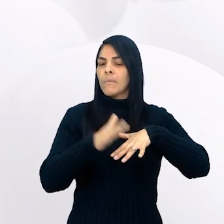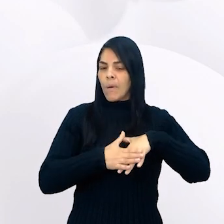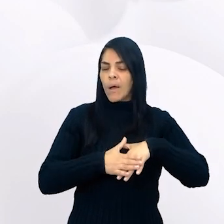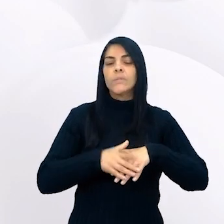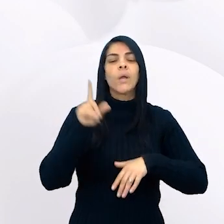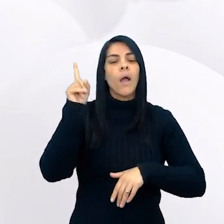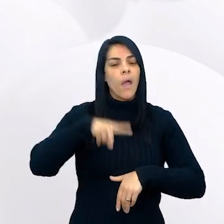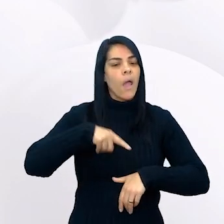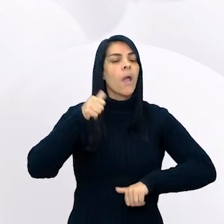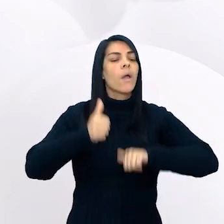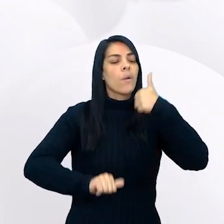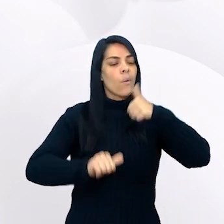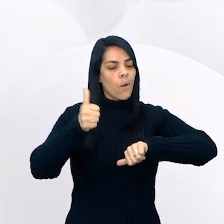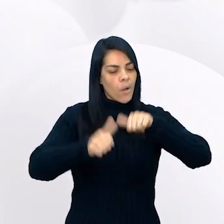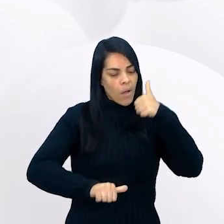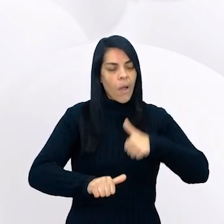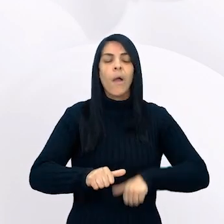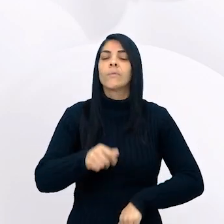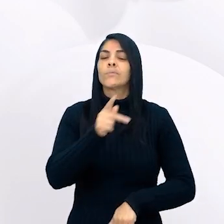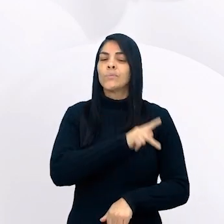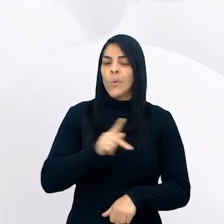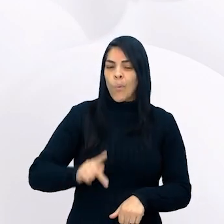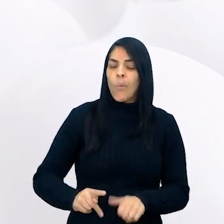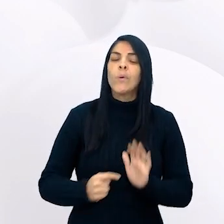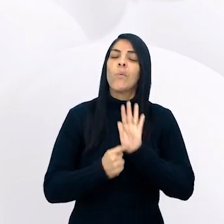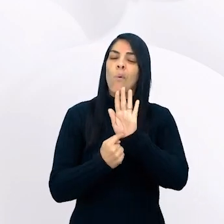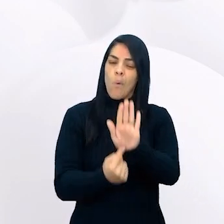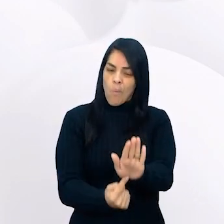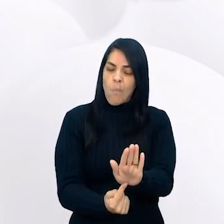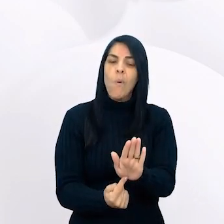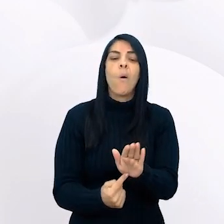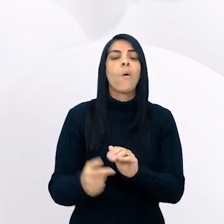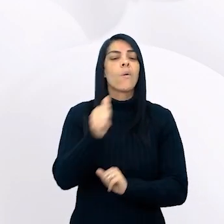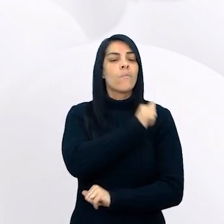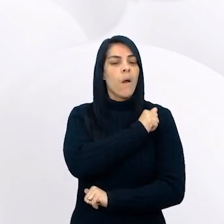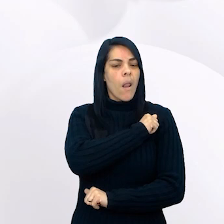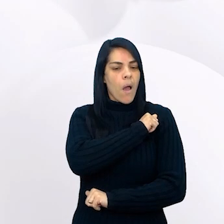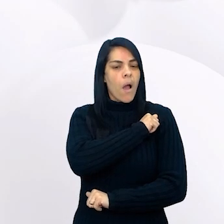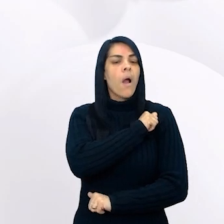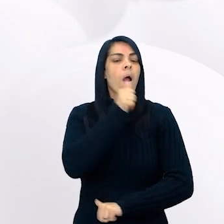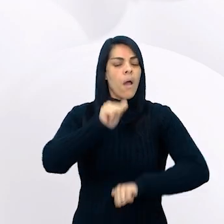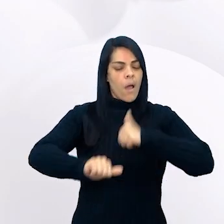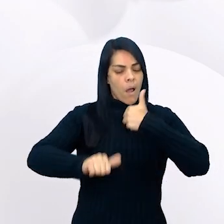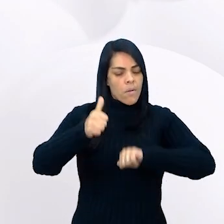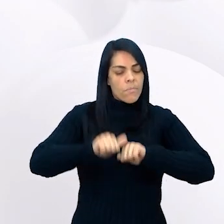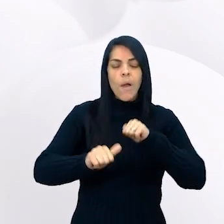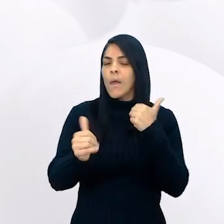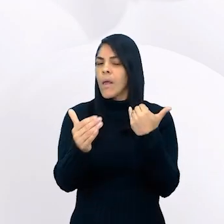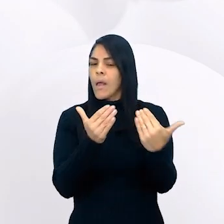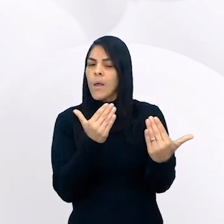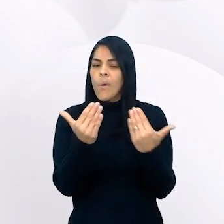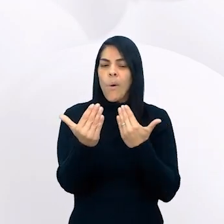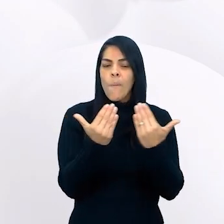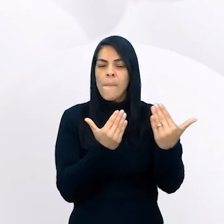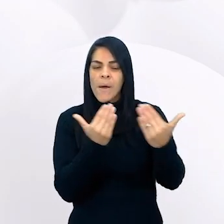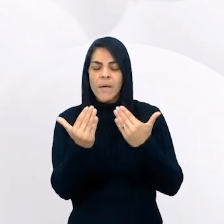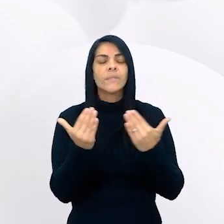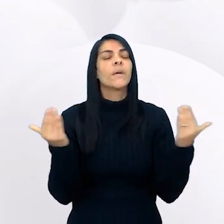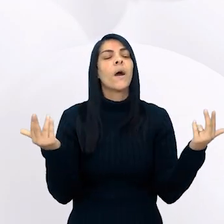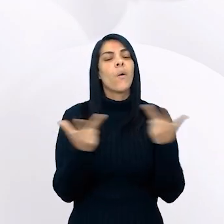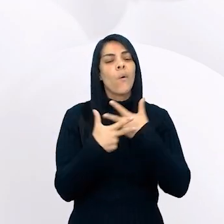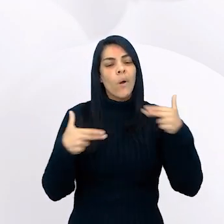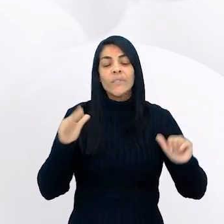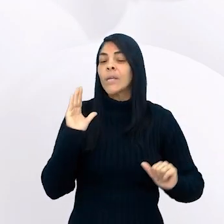o professor pode levar o estudante a analisar determinada situação e fazer comparação com algo que ele já